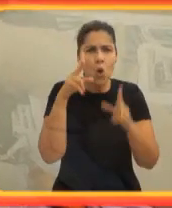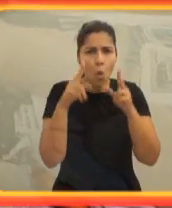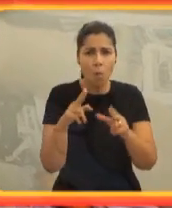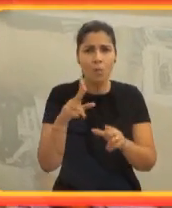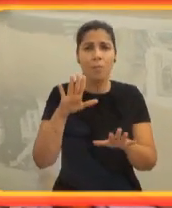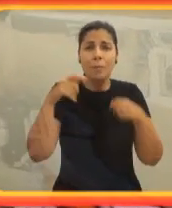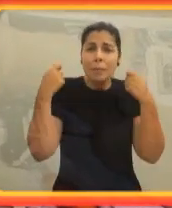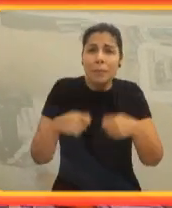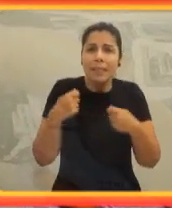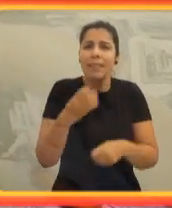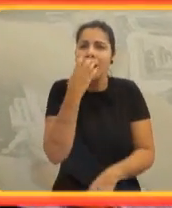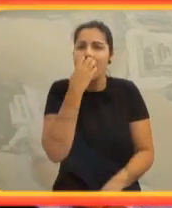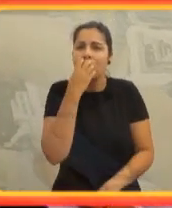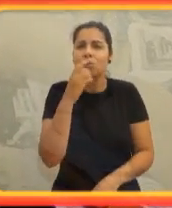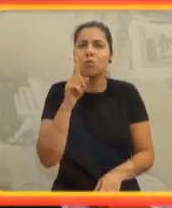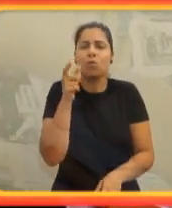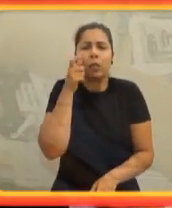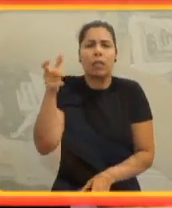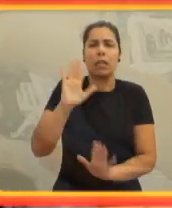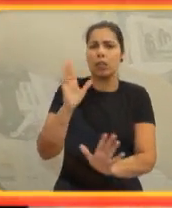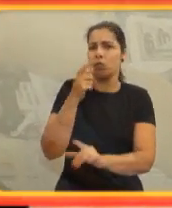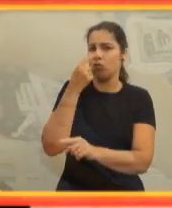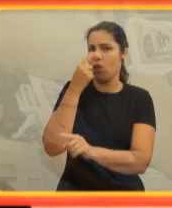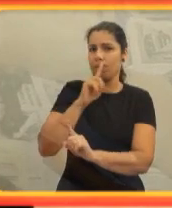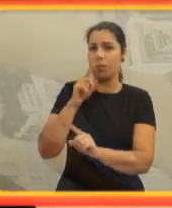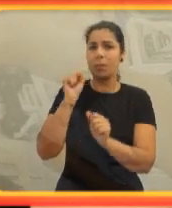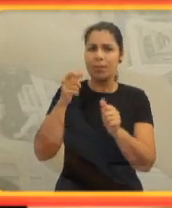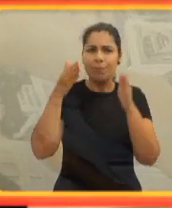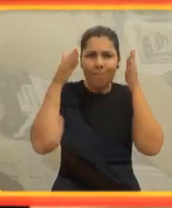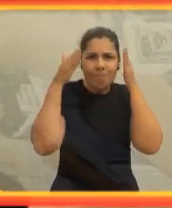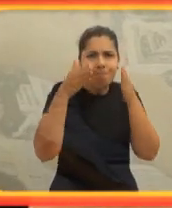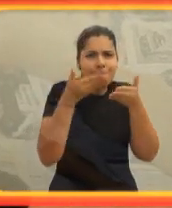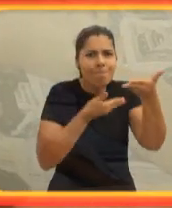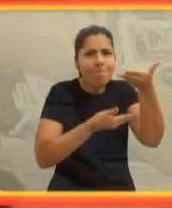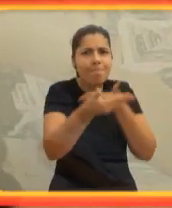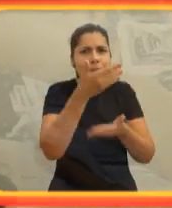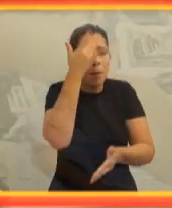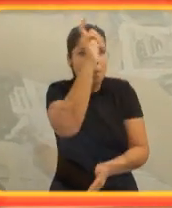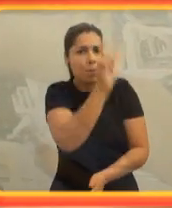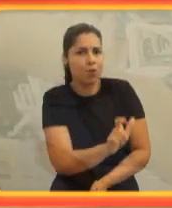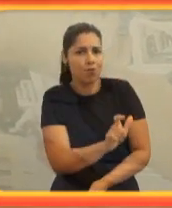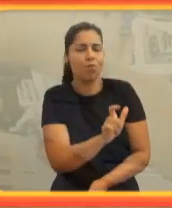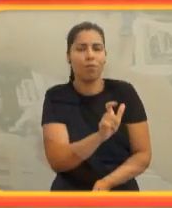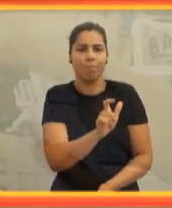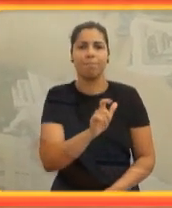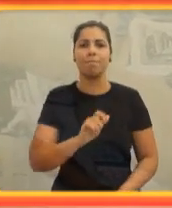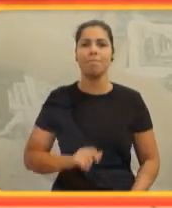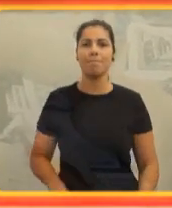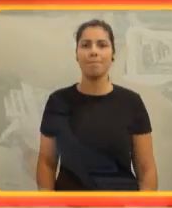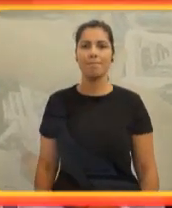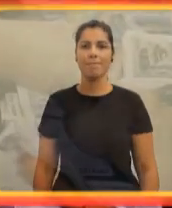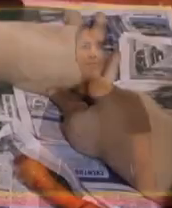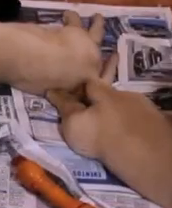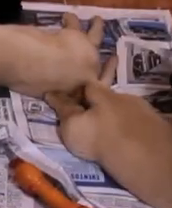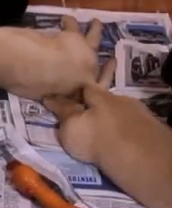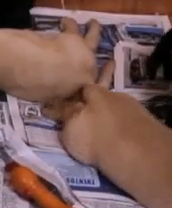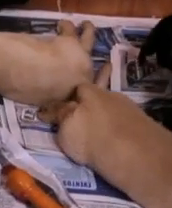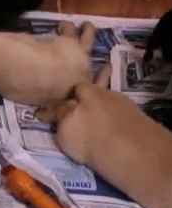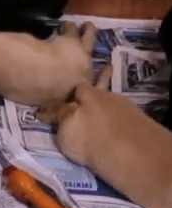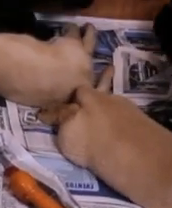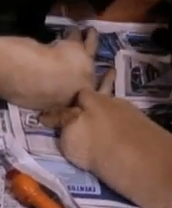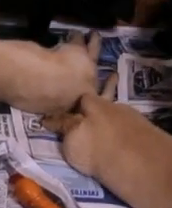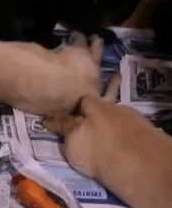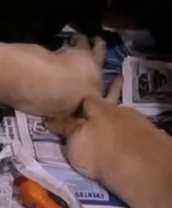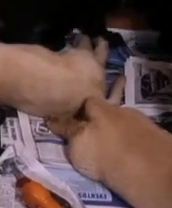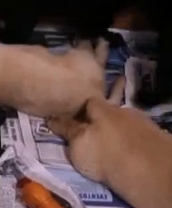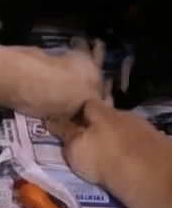Por exemplo, para os cães, o olfato é o nosso olhar. Então, precisamos de cães que não se interessem tanto por farejar, e